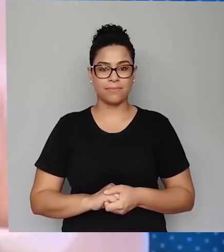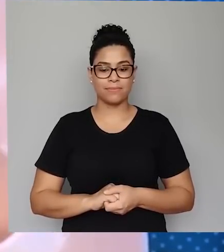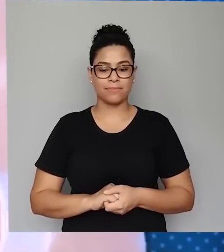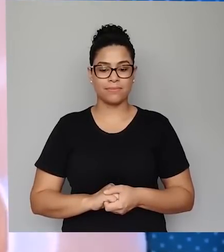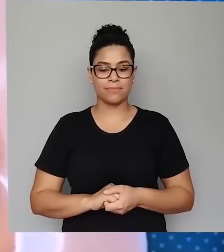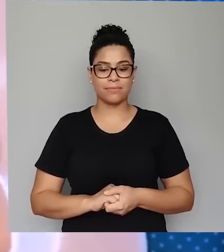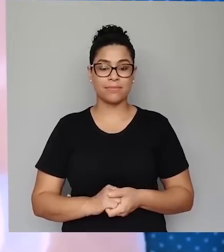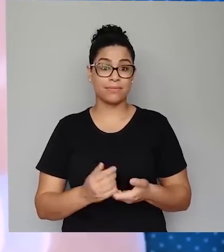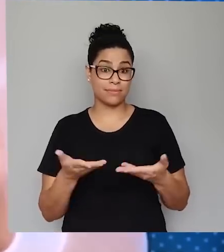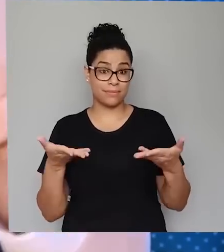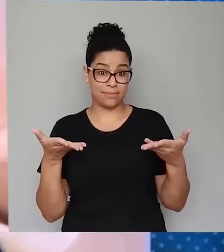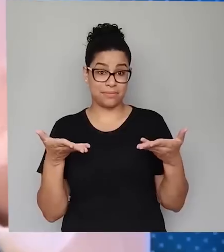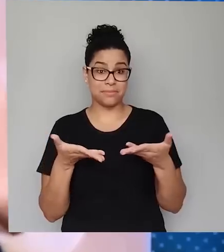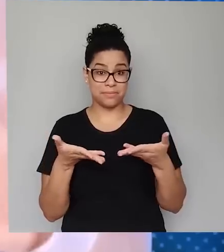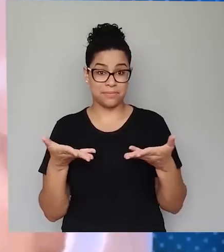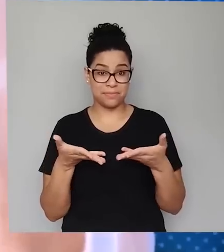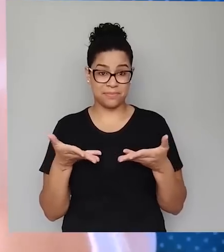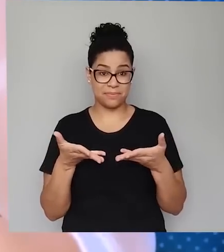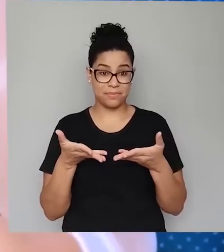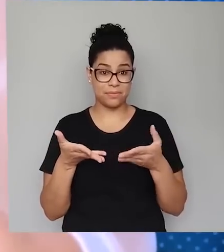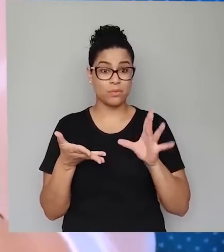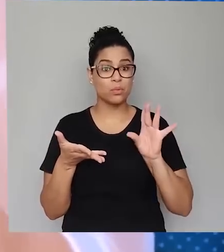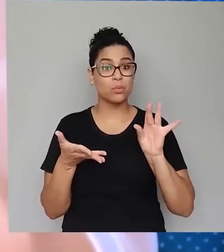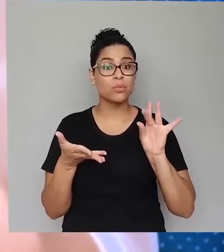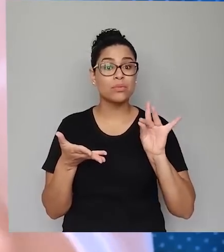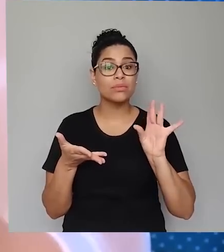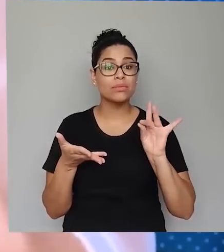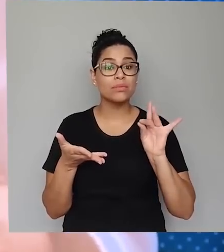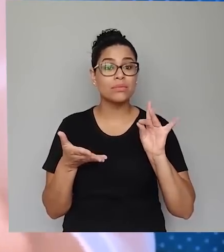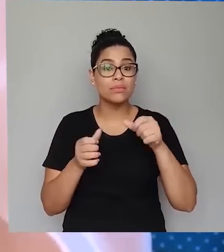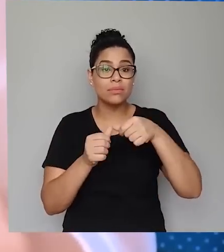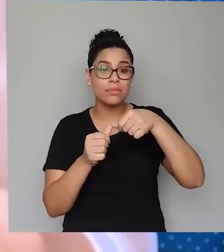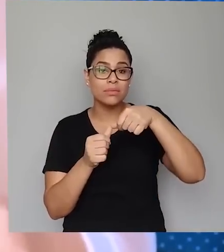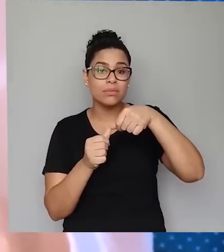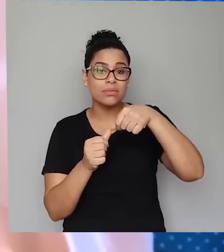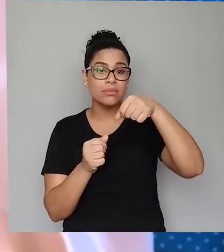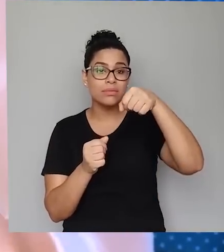Agora, vamos passar cola